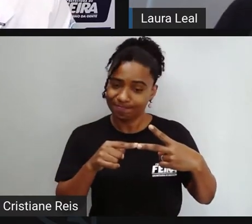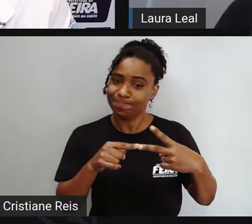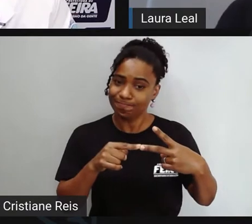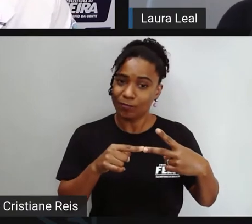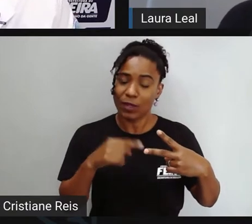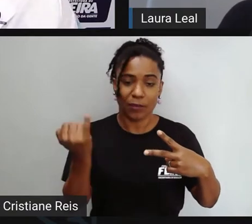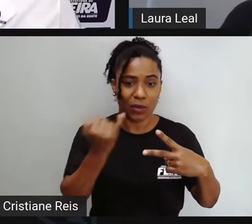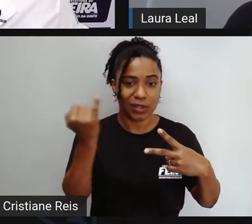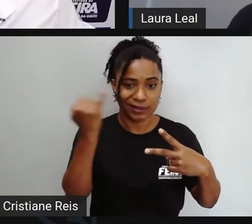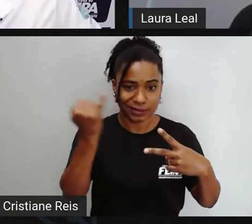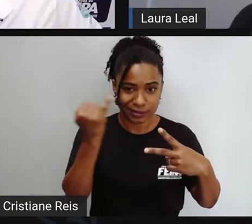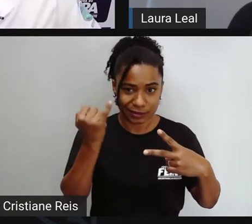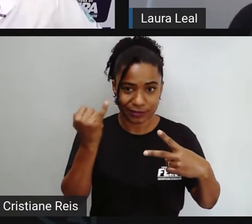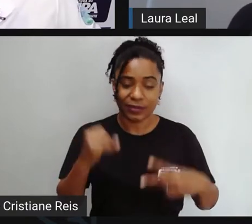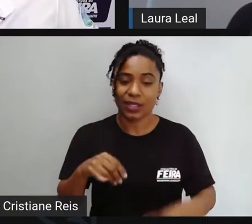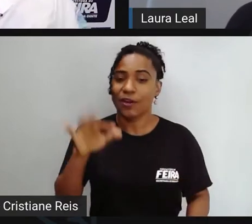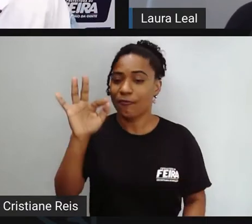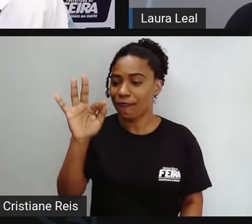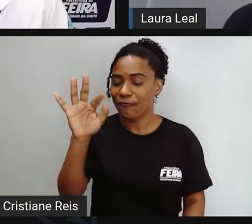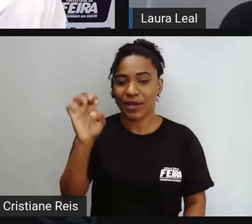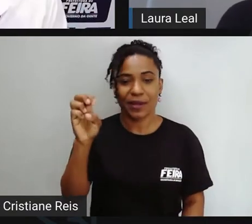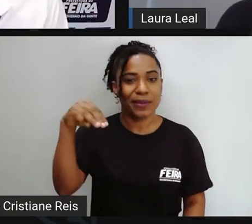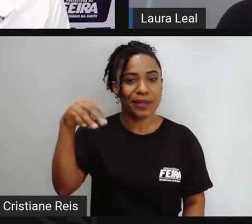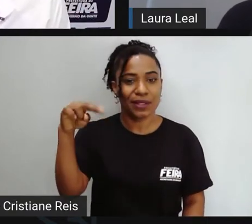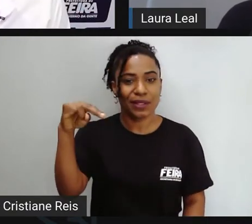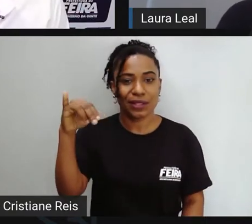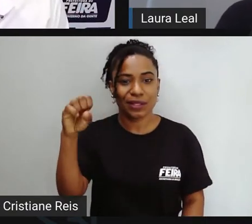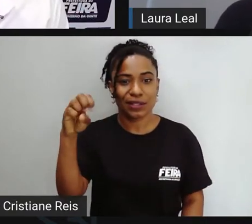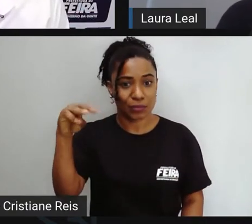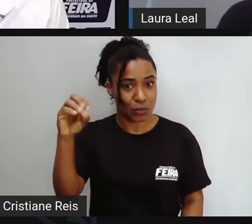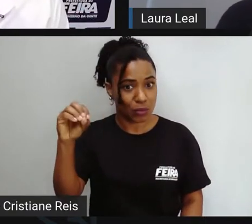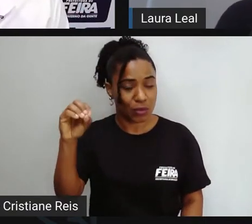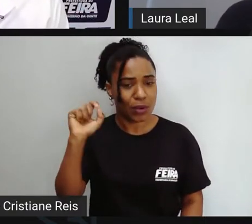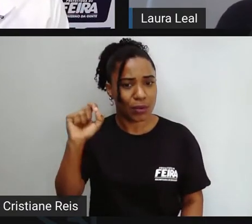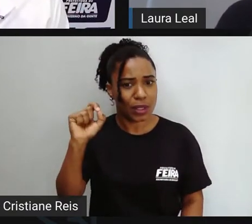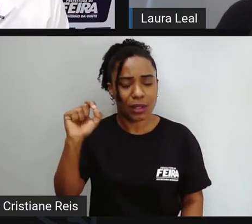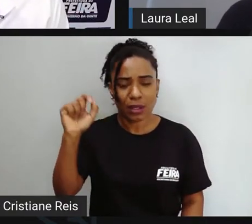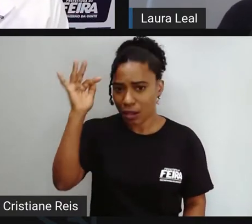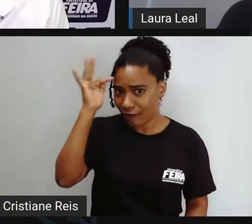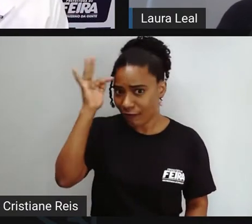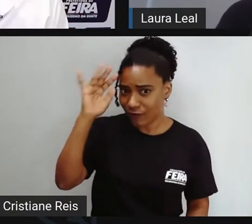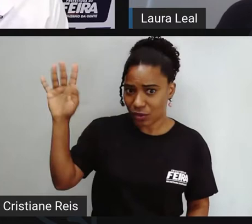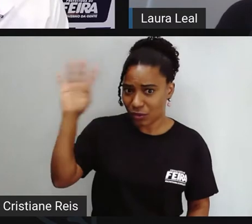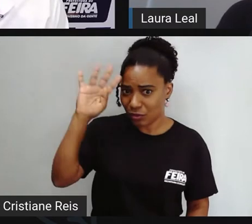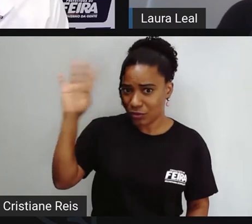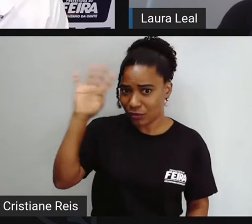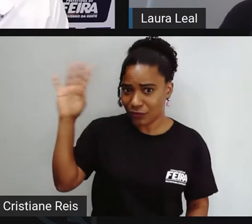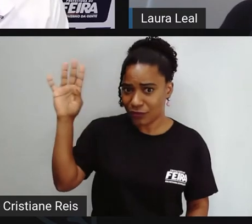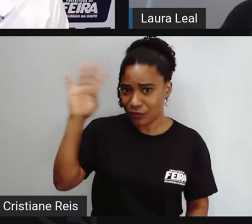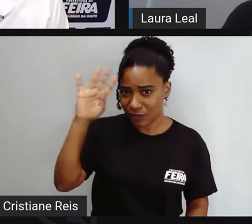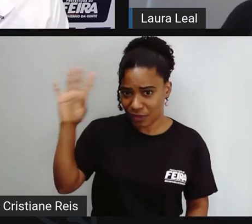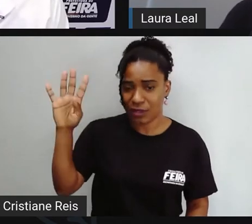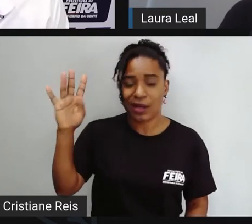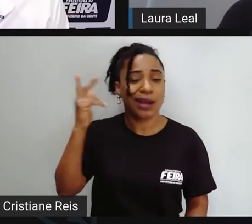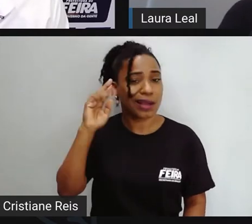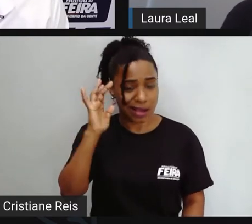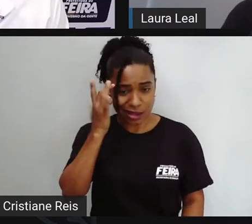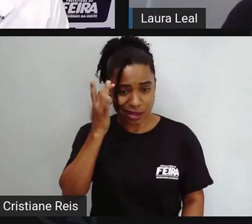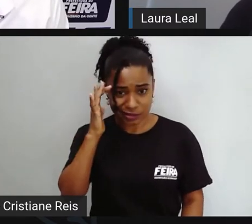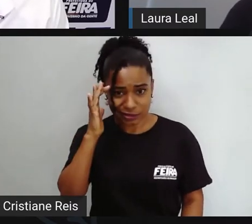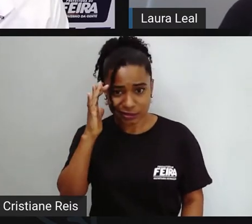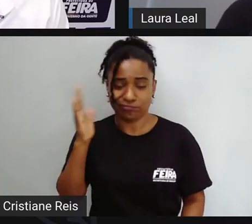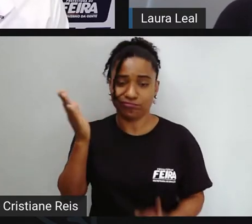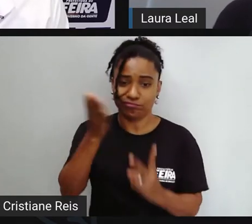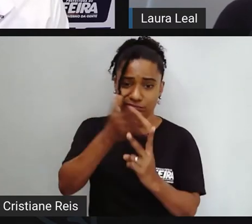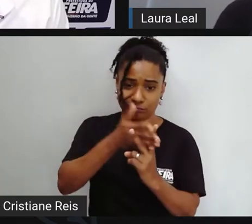nunca. O feminismo, ela é uma corrente filosófica que defende a igualdade entre gêneros. Então, é muito comum a gente